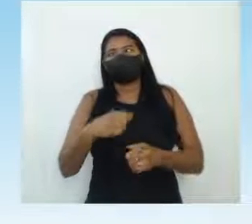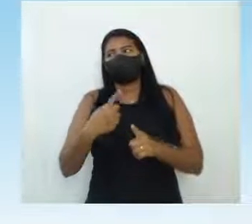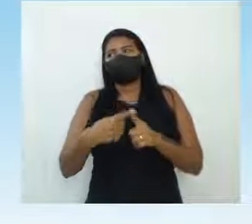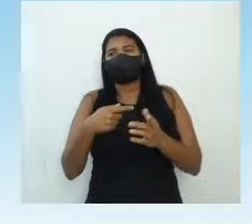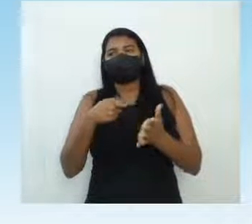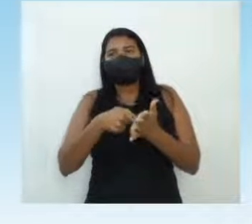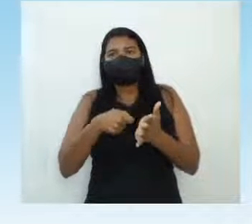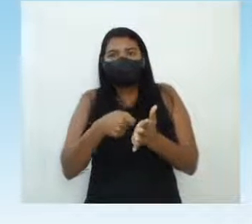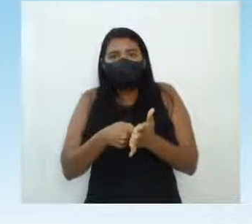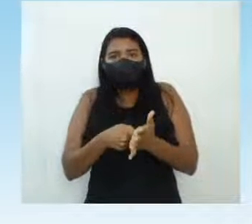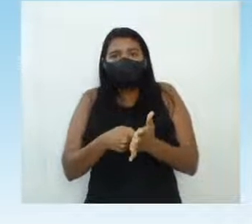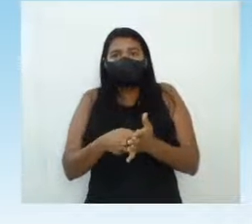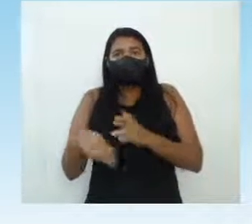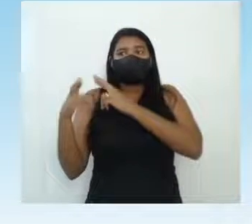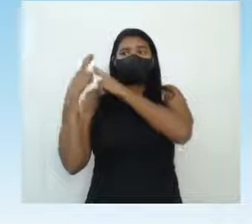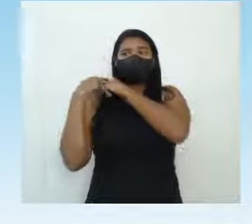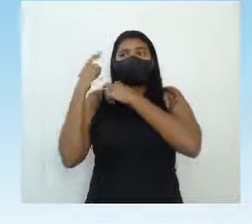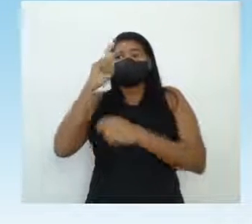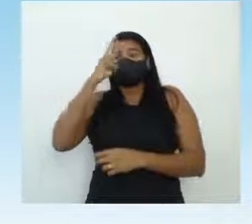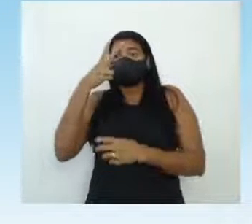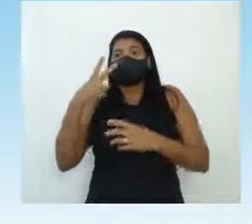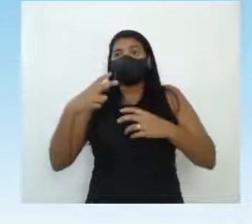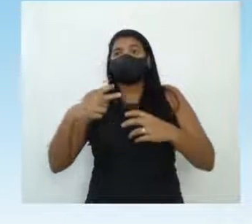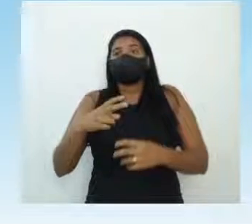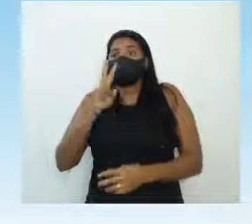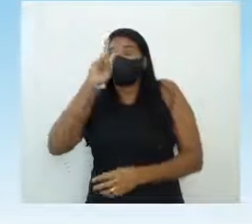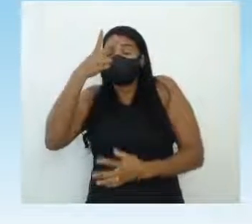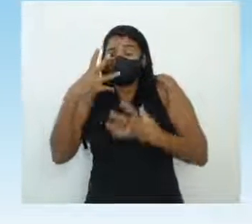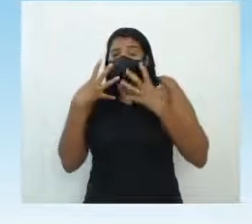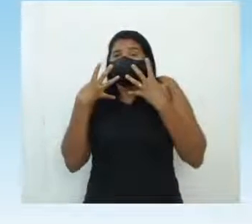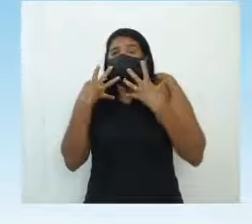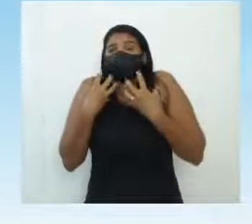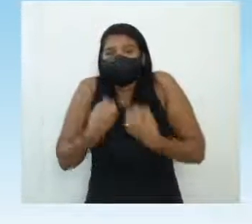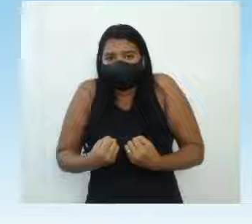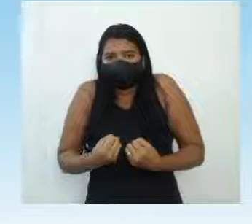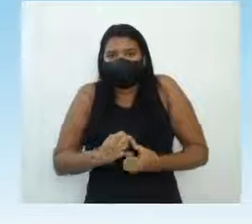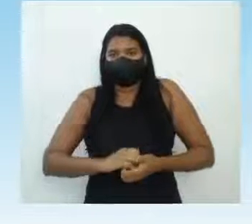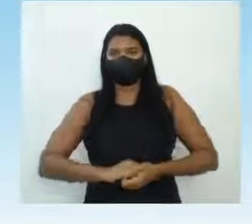exige uma carga maior de forças para ser executado, tá?